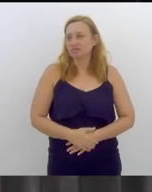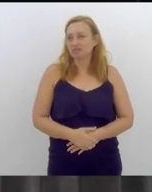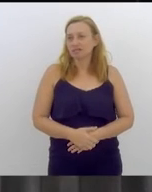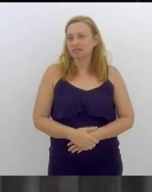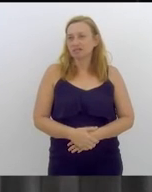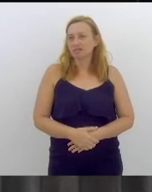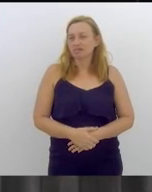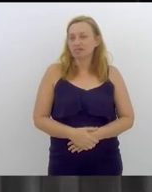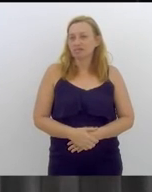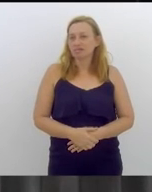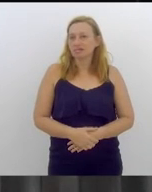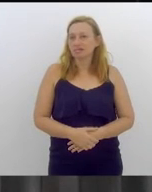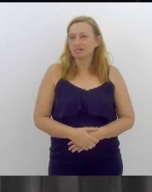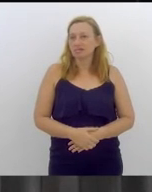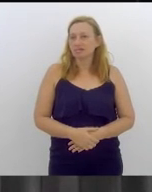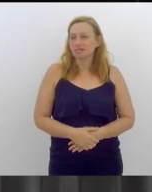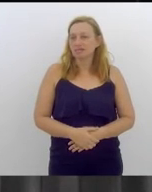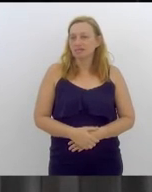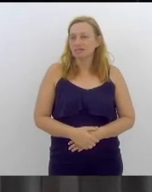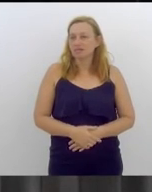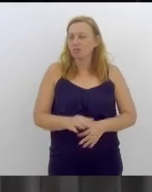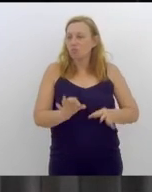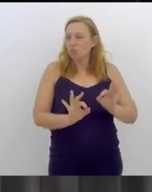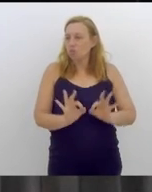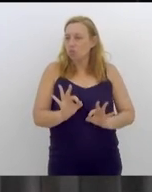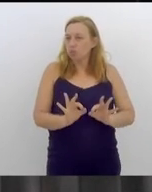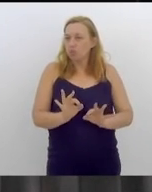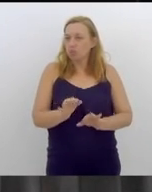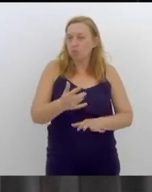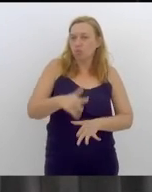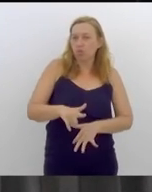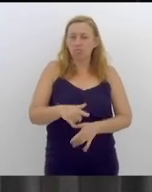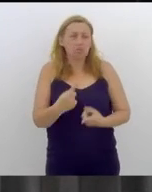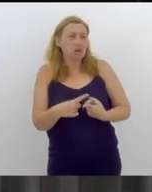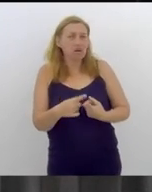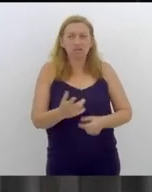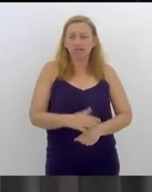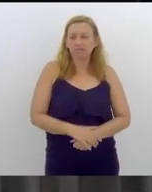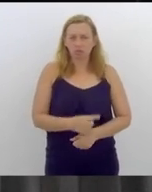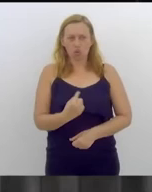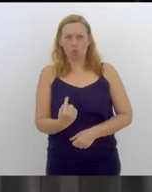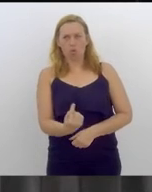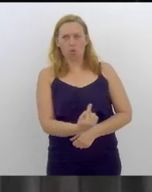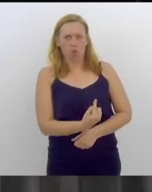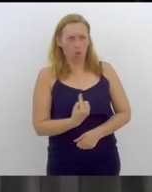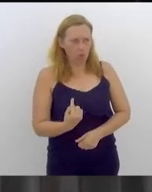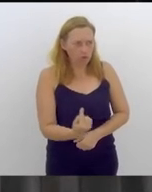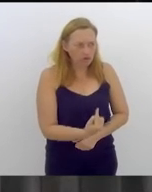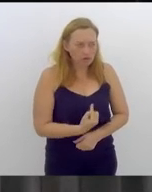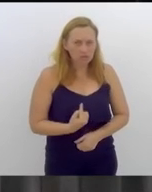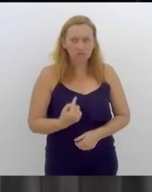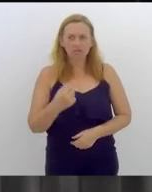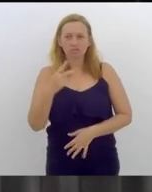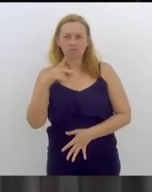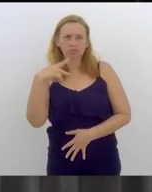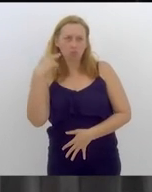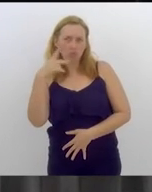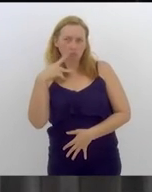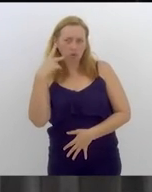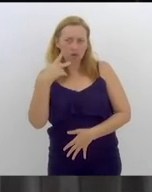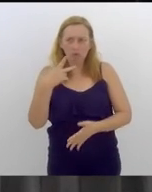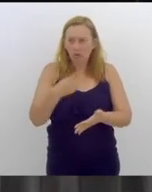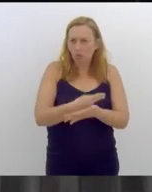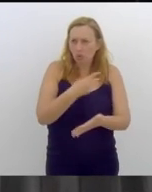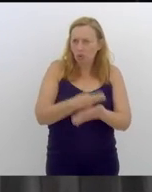e nós vamos tratar de nos reorganizar porque nós e política o